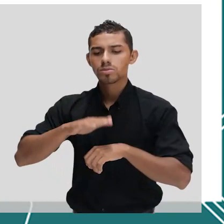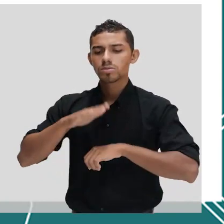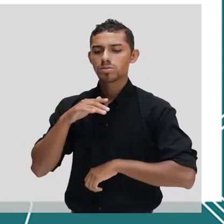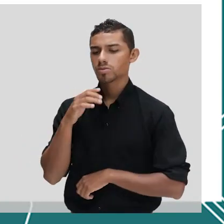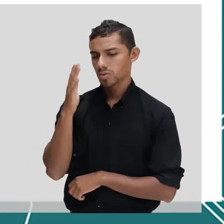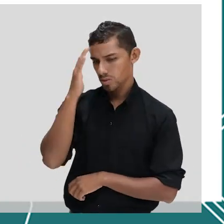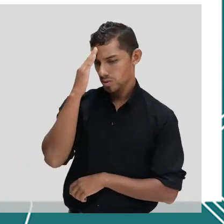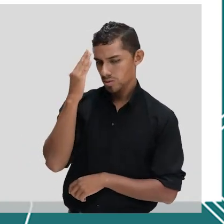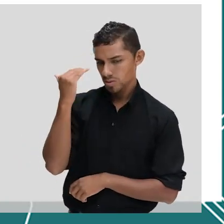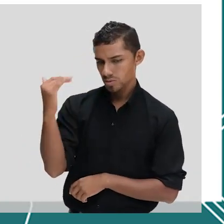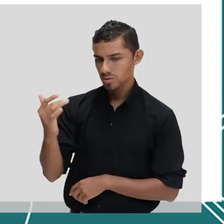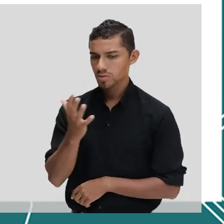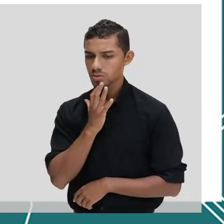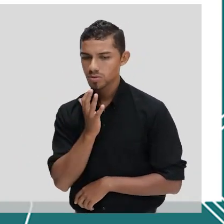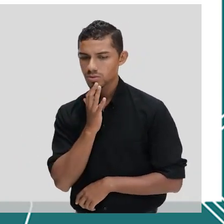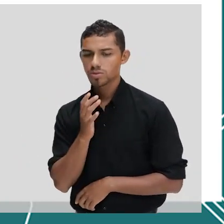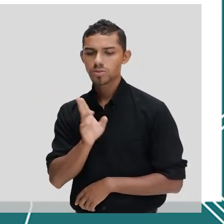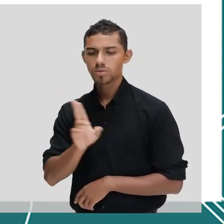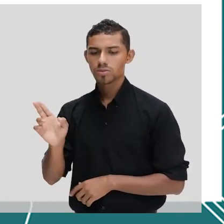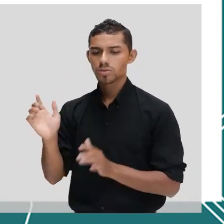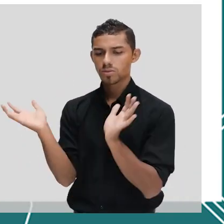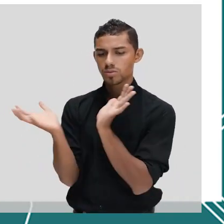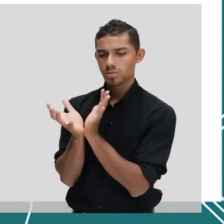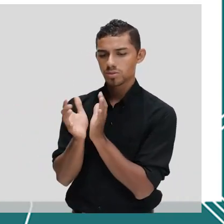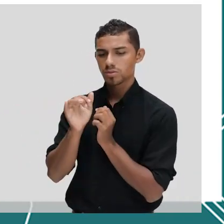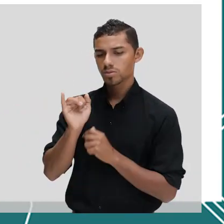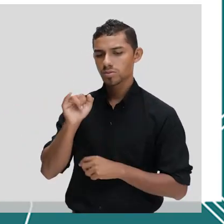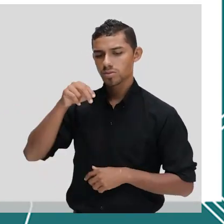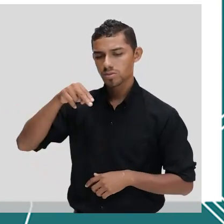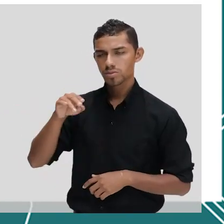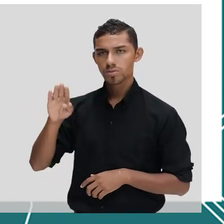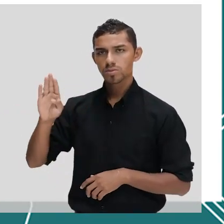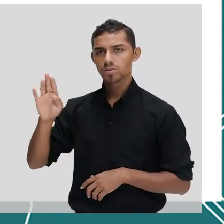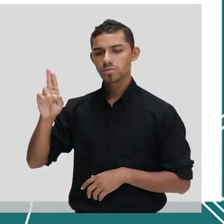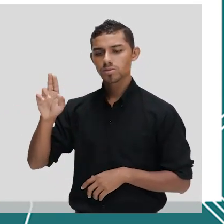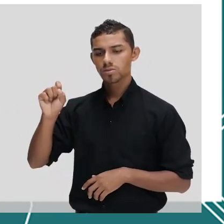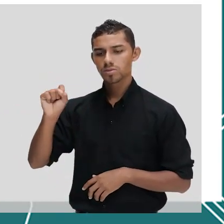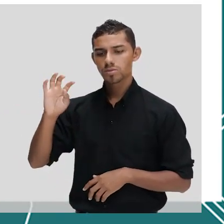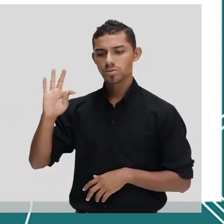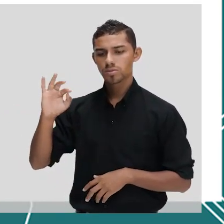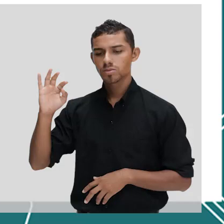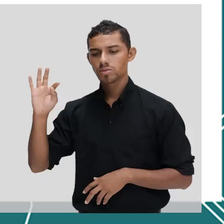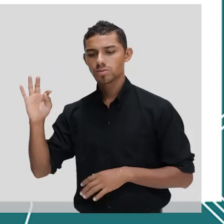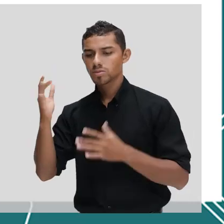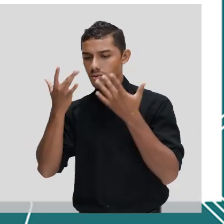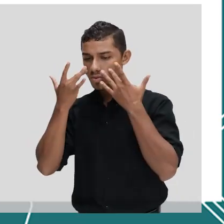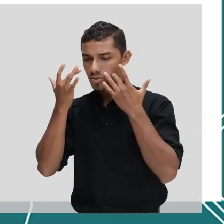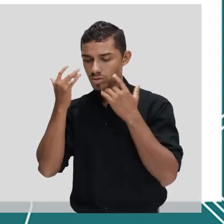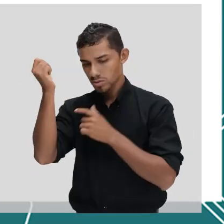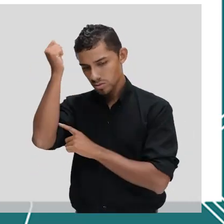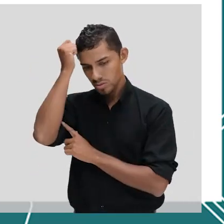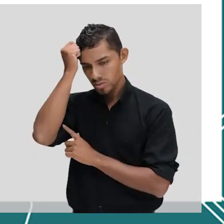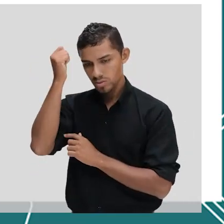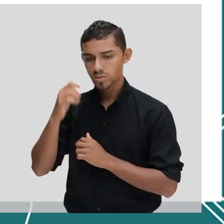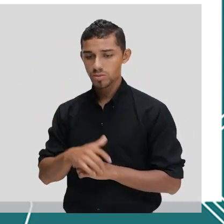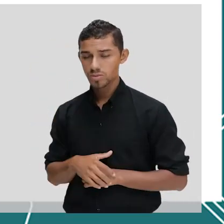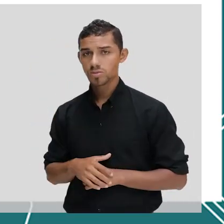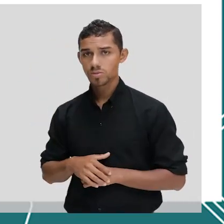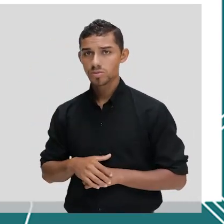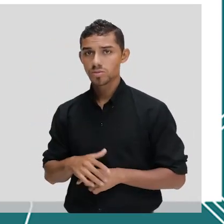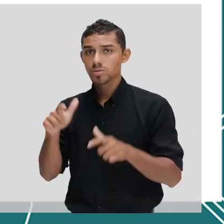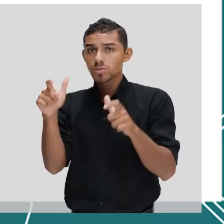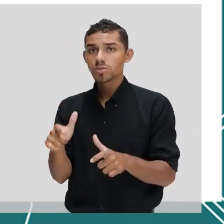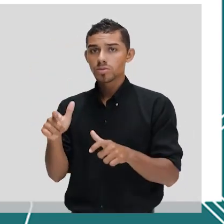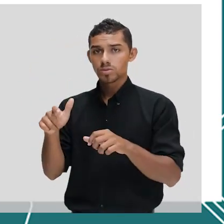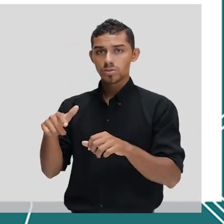do Brasil no que trata de manipulação de figuras, o Embuste Teatro de Bonecos, de Curitiba. Eles fazem